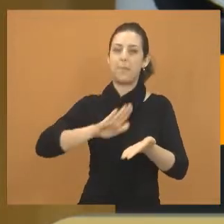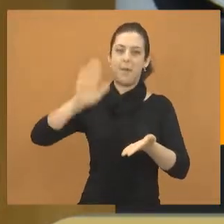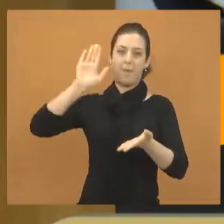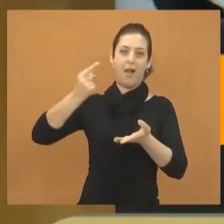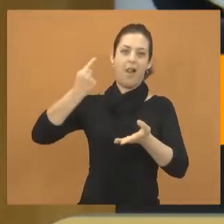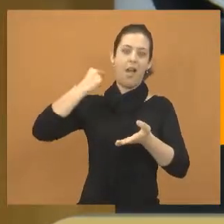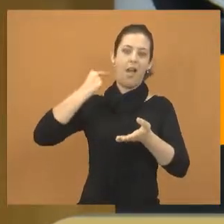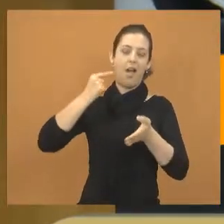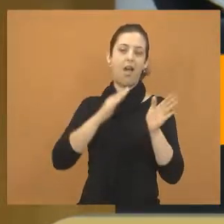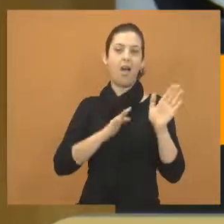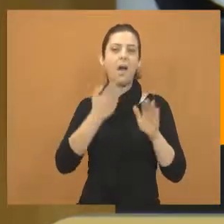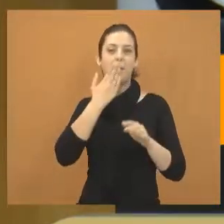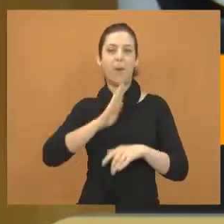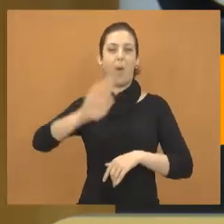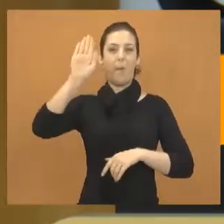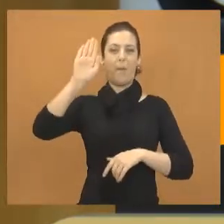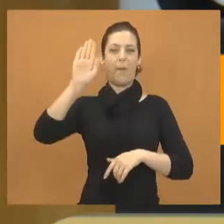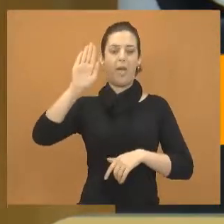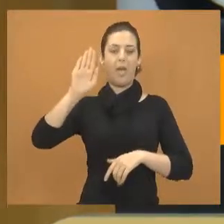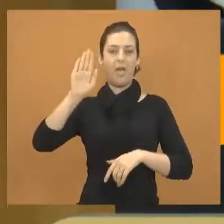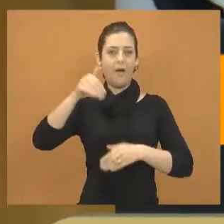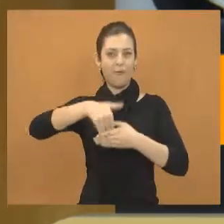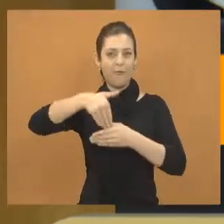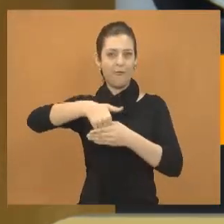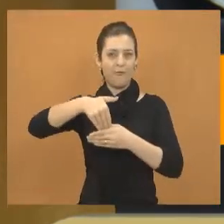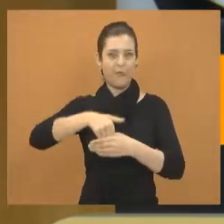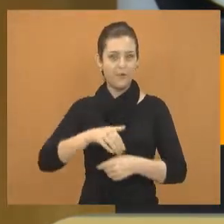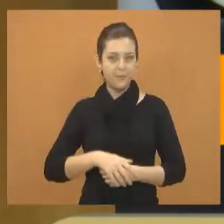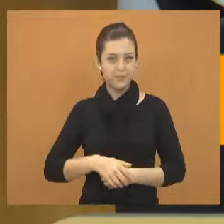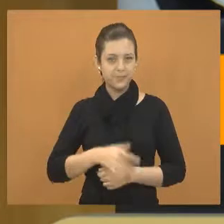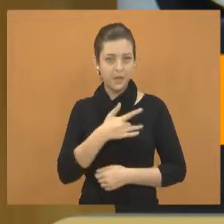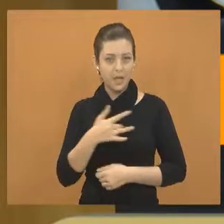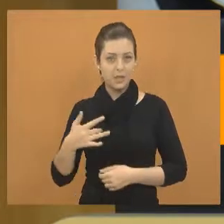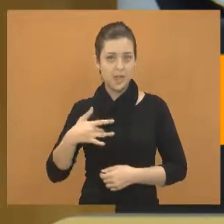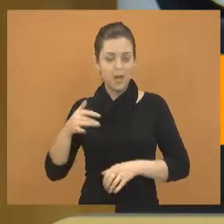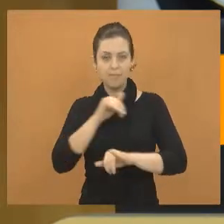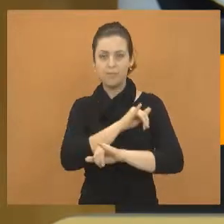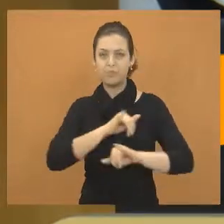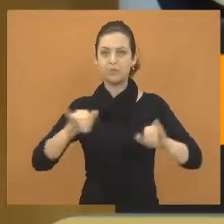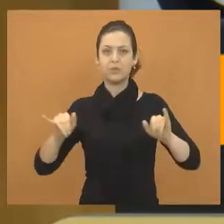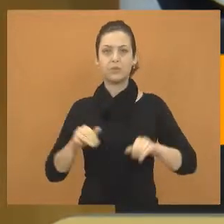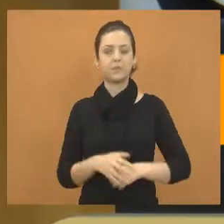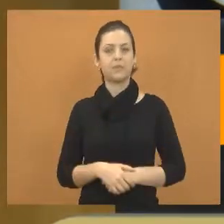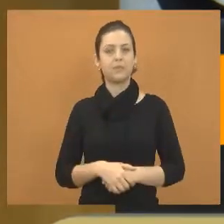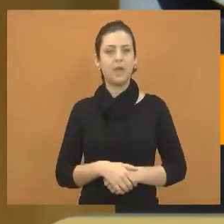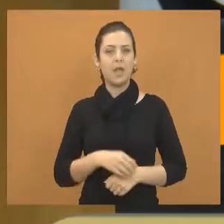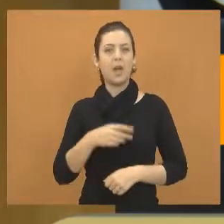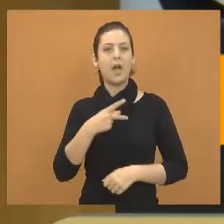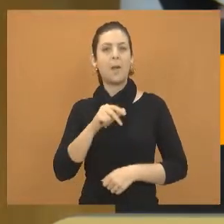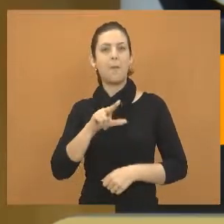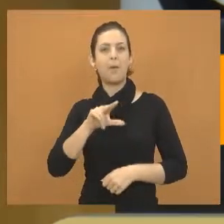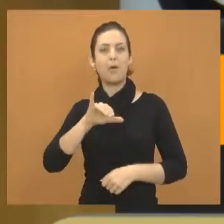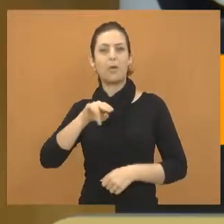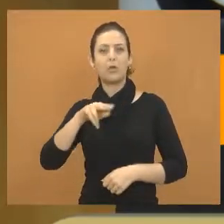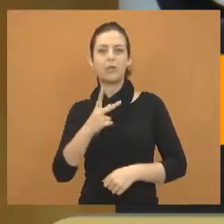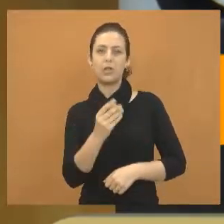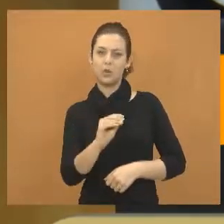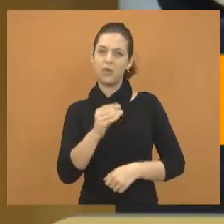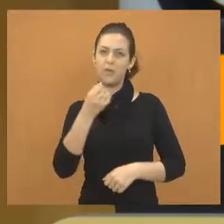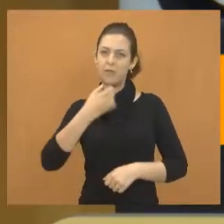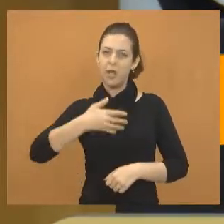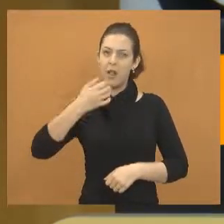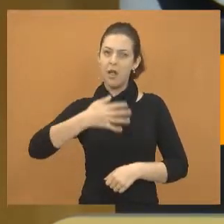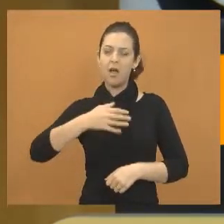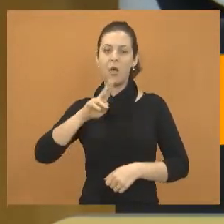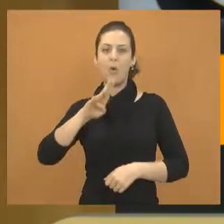na campanha. E eu quero aqui falar da questão da saúde. Como o próprio Paulinho, que veio aqui falar da